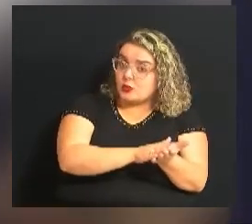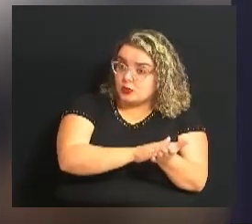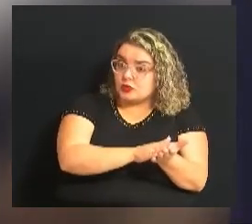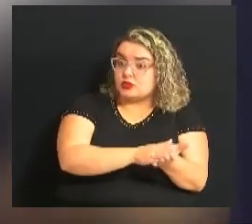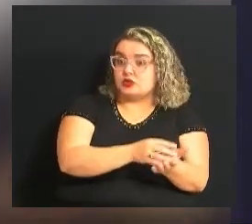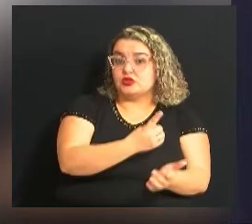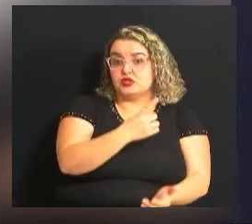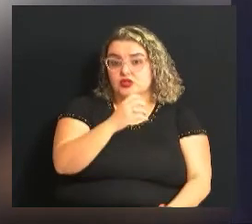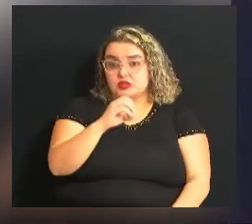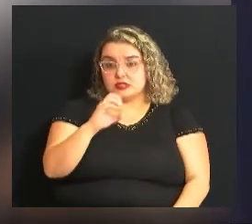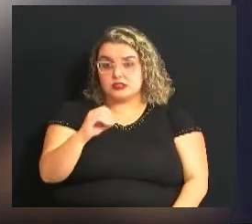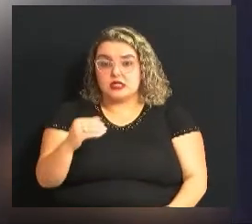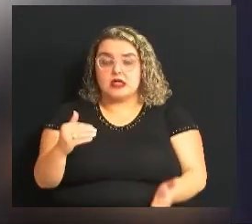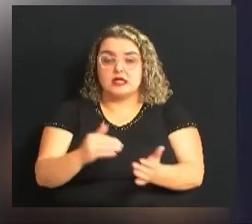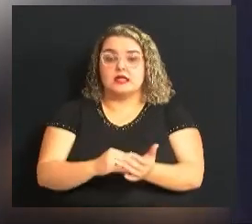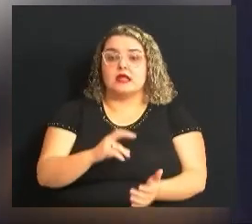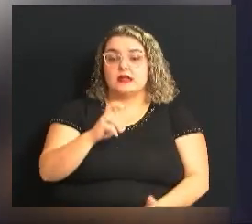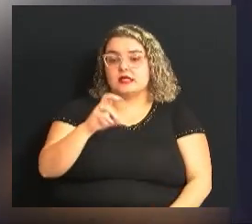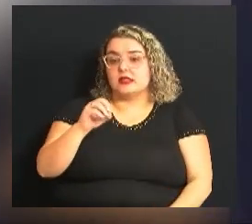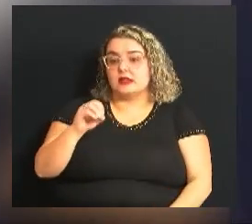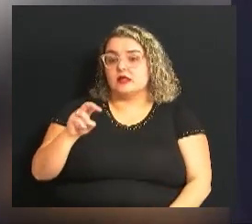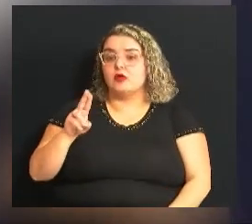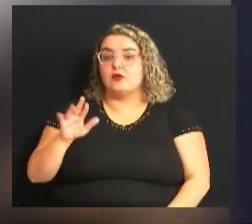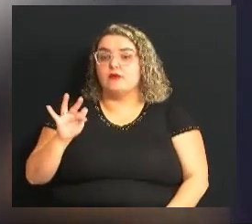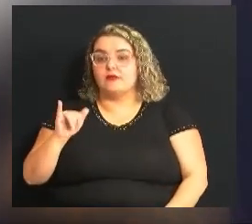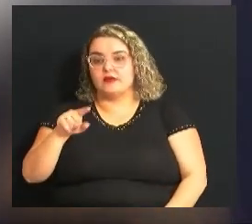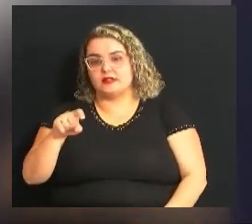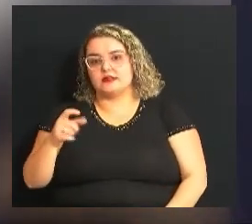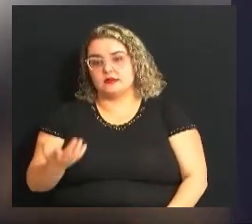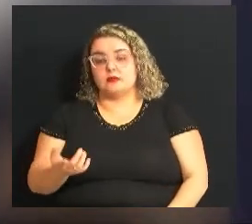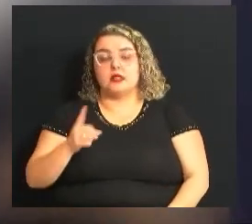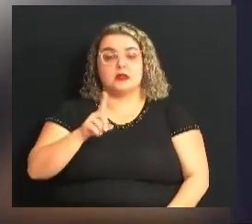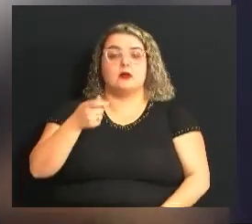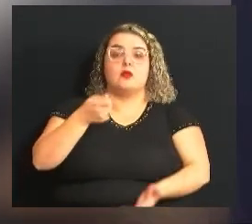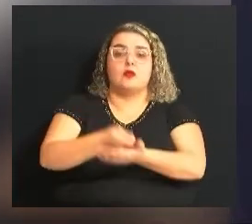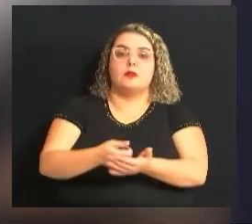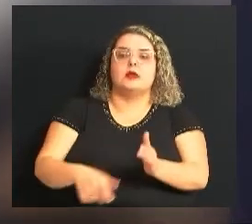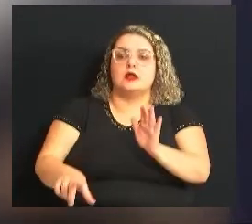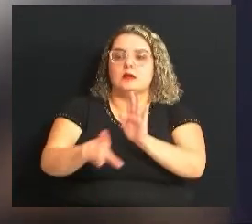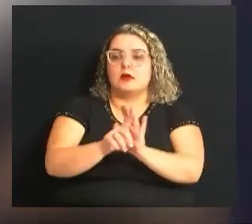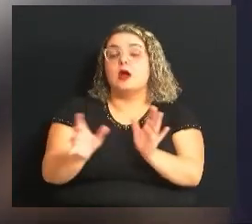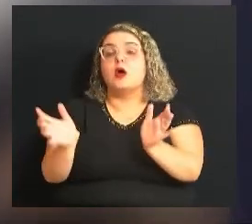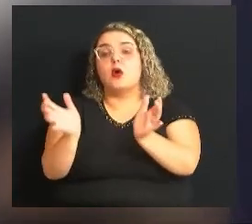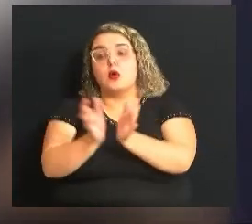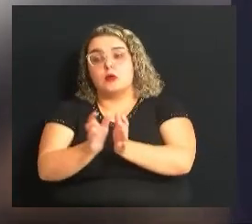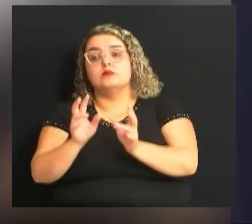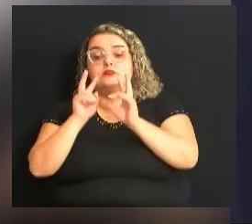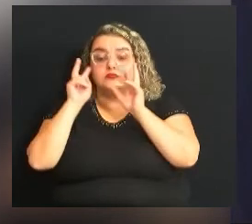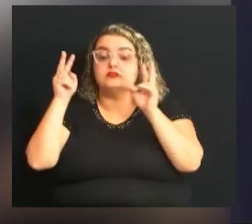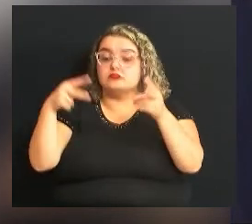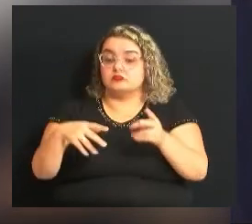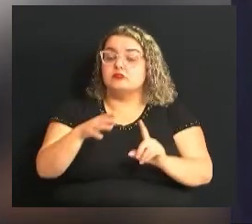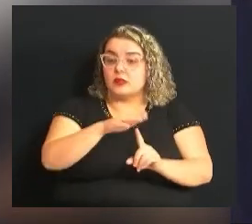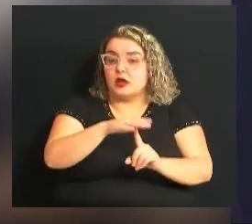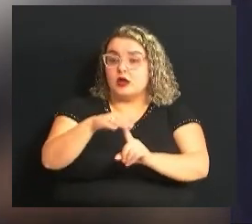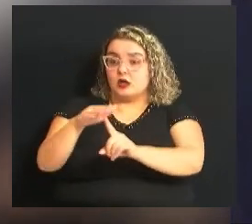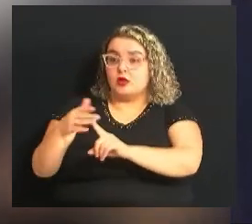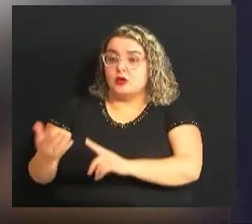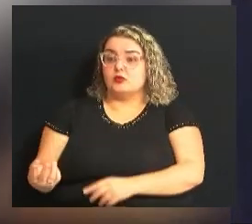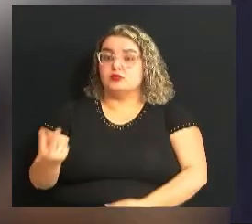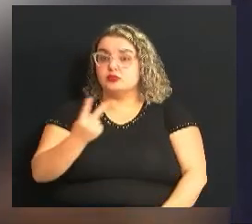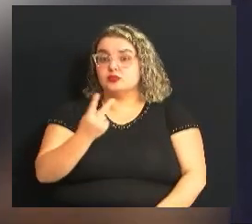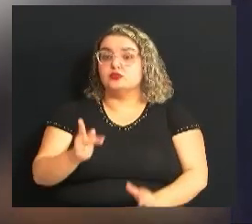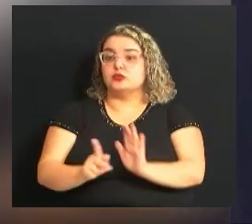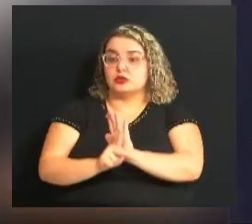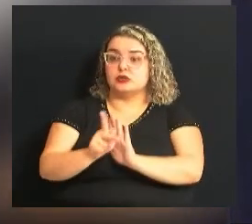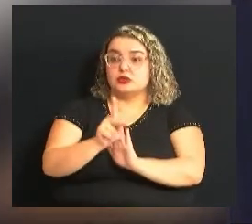de colocar multa é de 100 a 500 o fixo para quem descumprir a lei EA comissão e